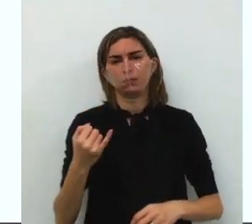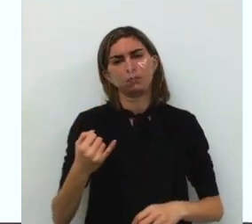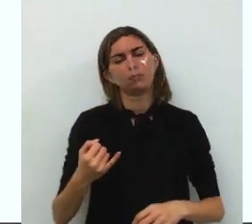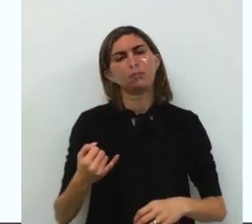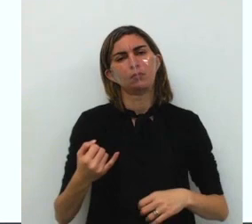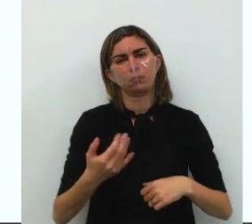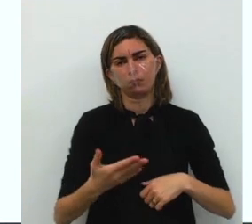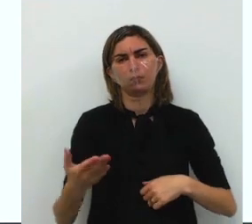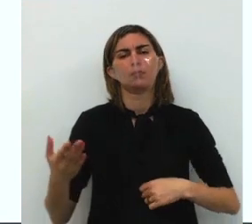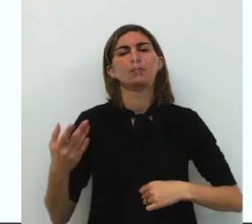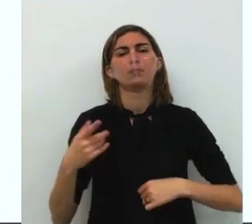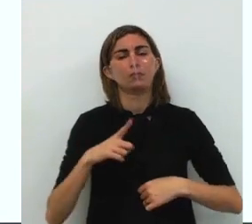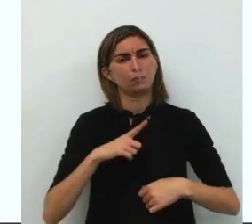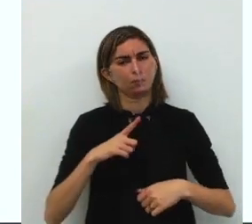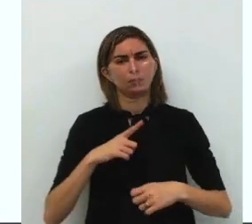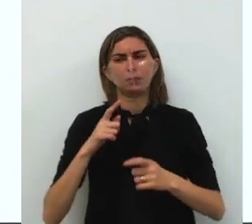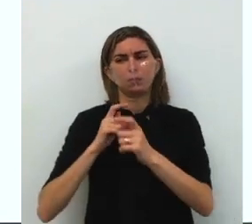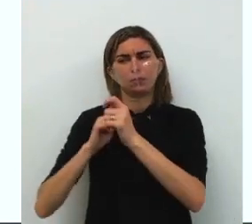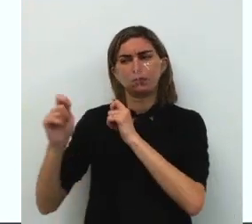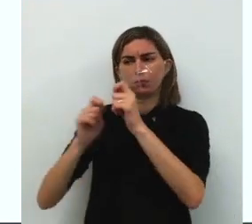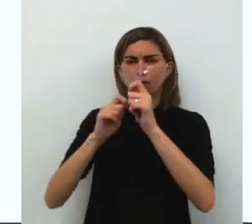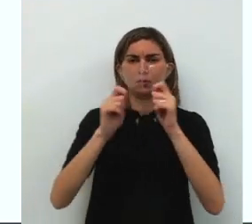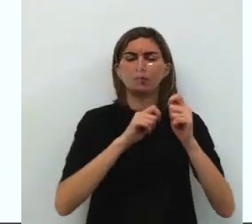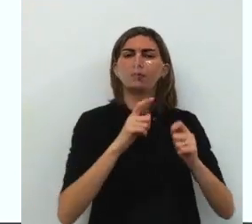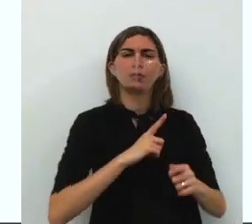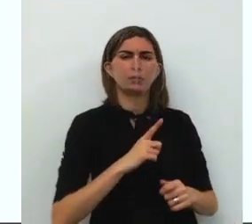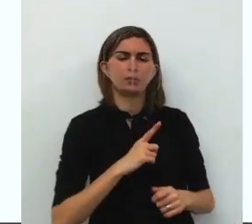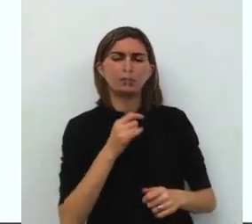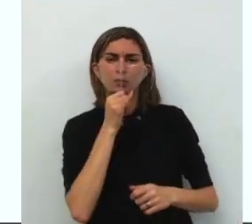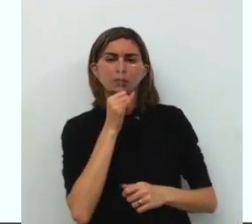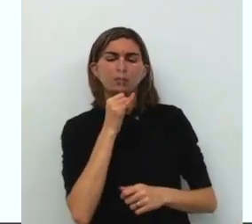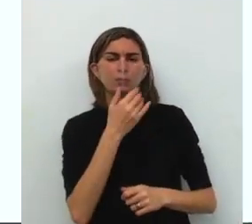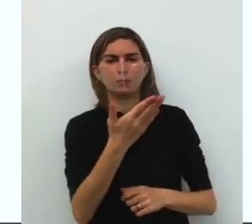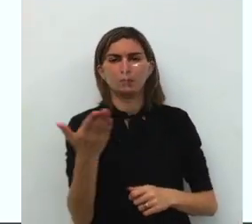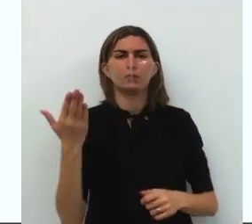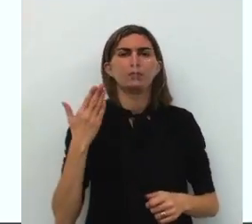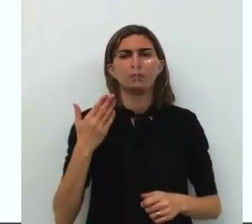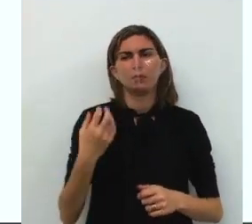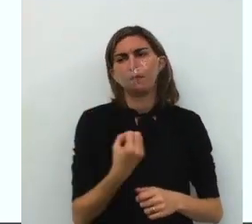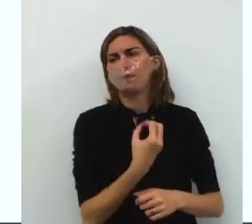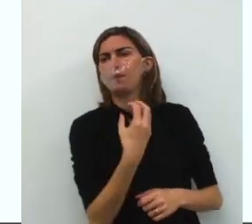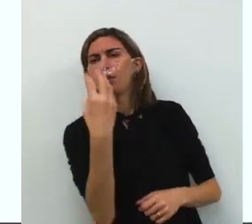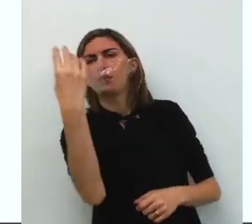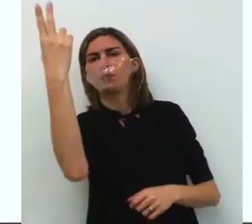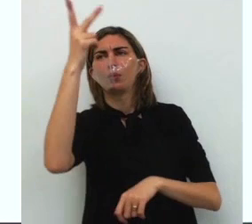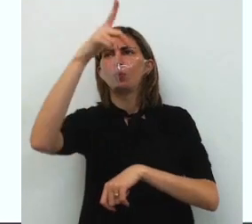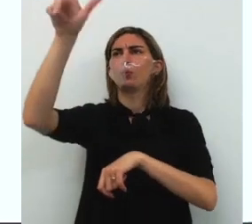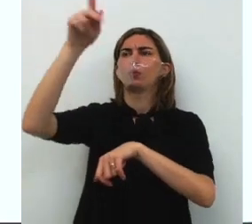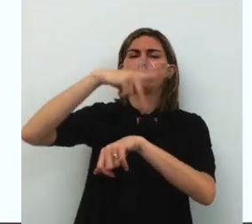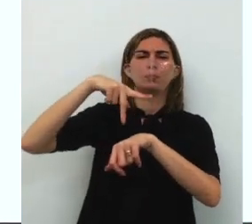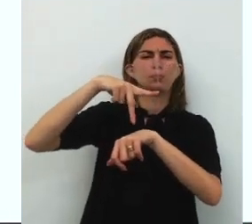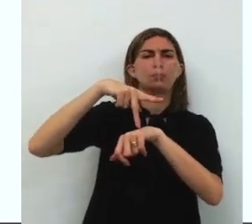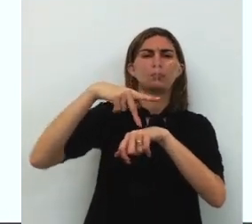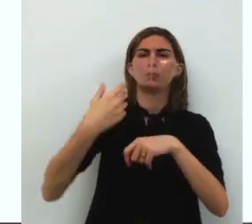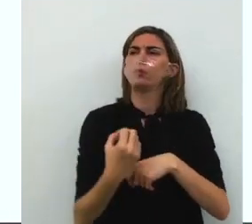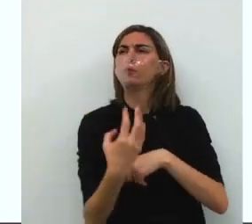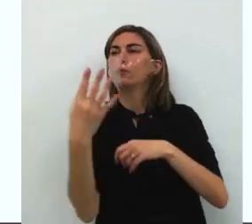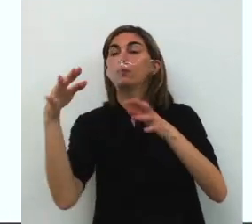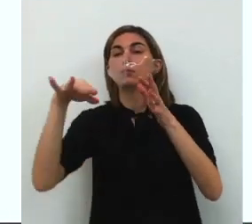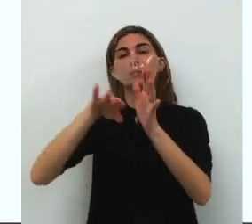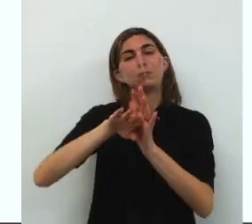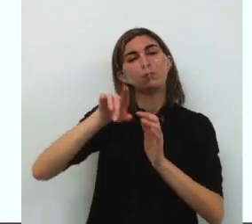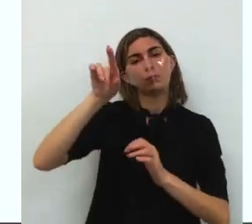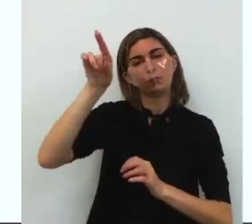importante. Temos as entrevistas, por exemplo, se você for viajar para o exterior,